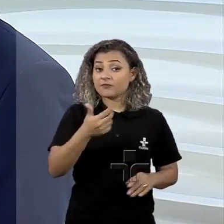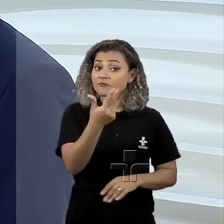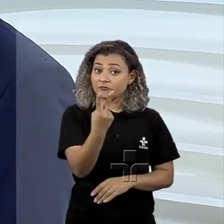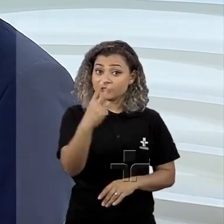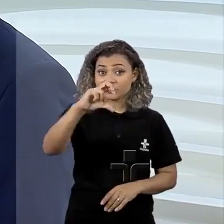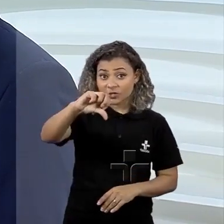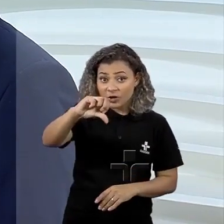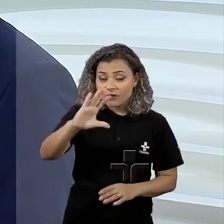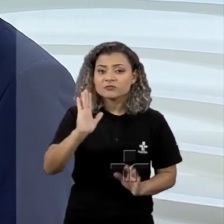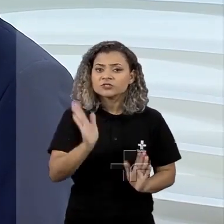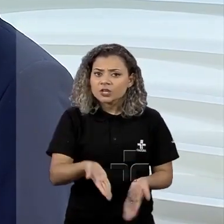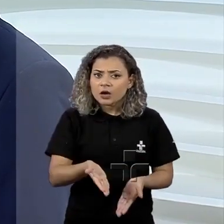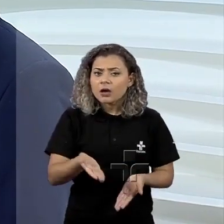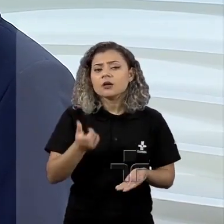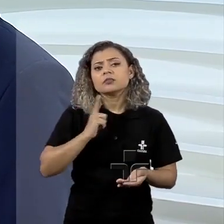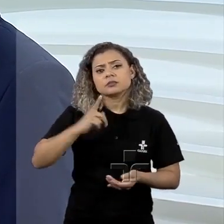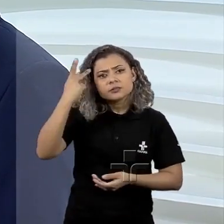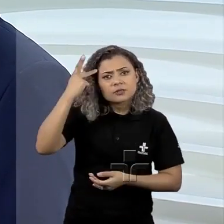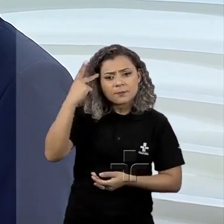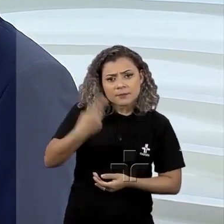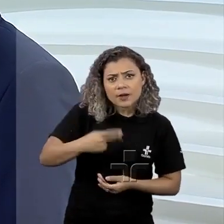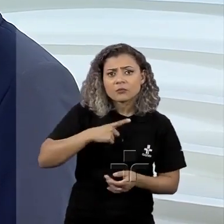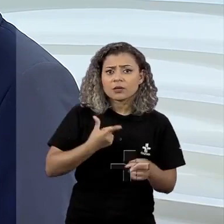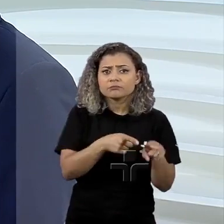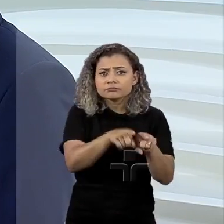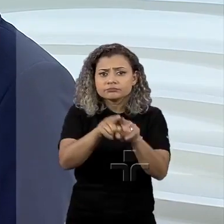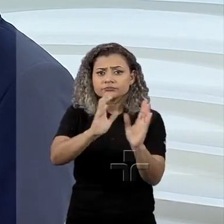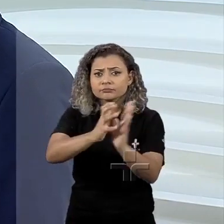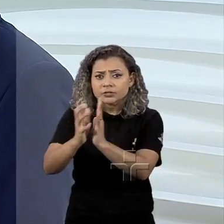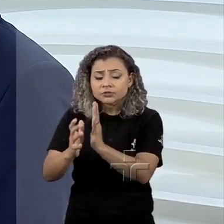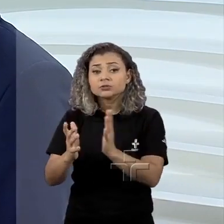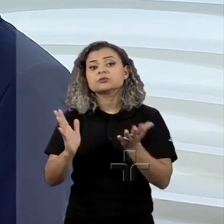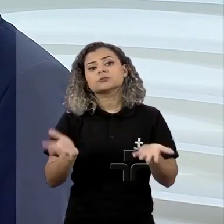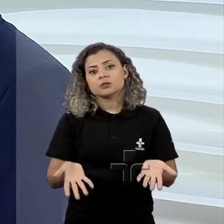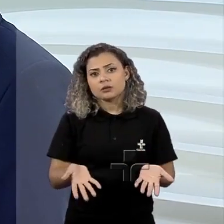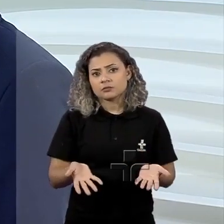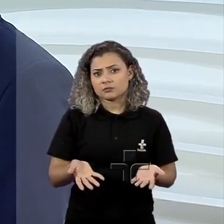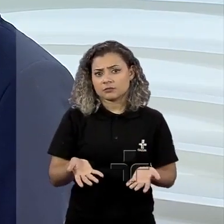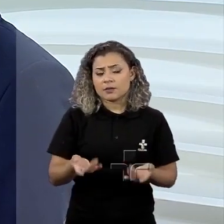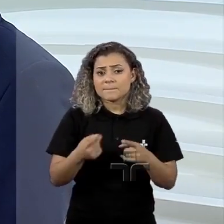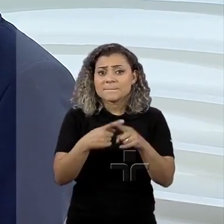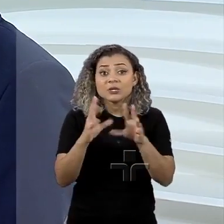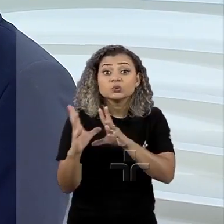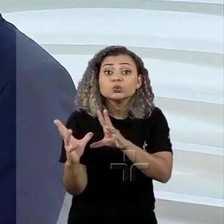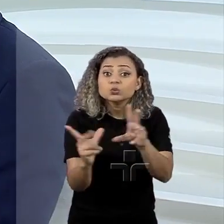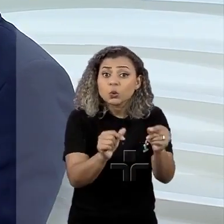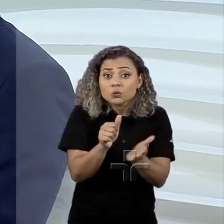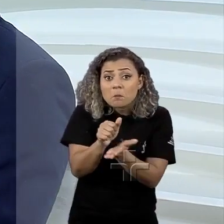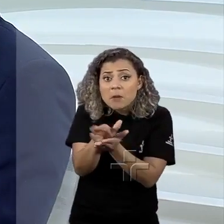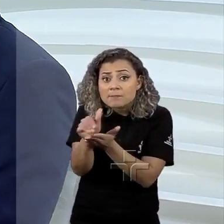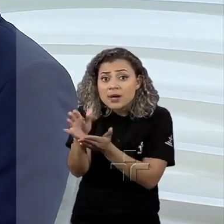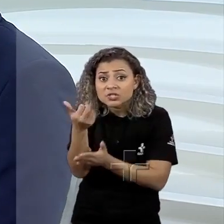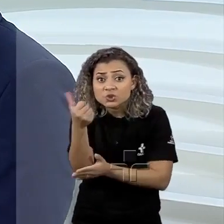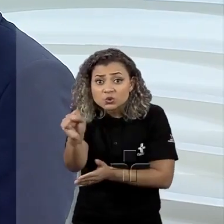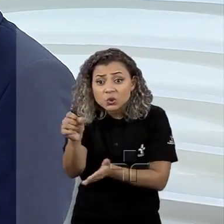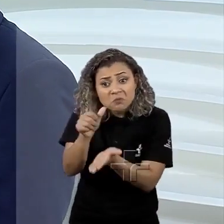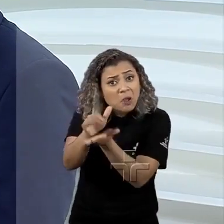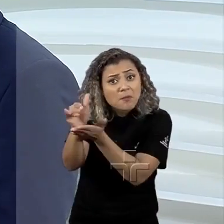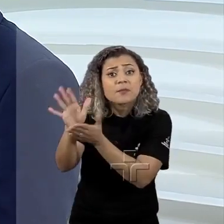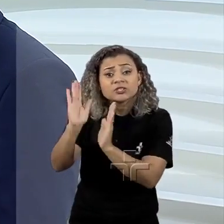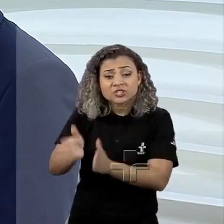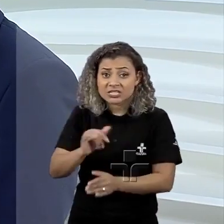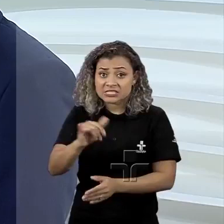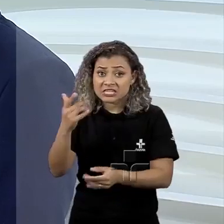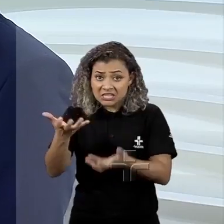que os filiados de São Paulo estão filiados. Então, todos esses foram desfiliados. Se quiserem contestar